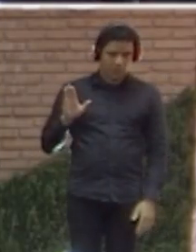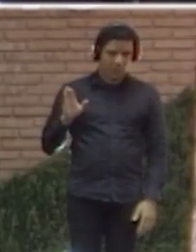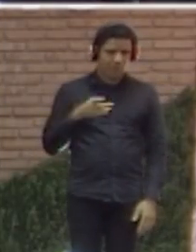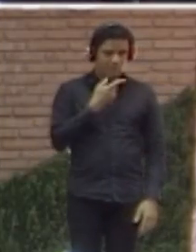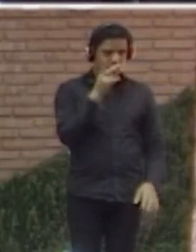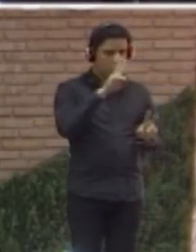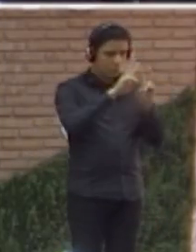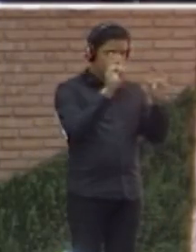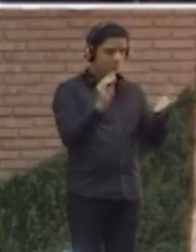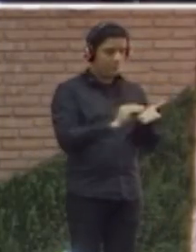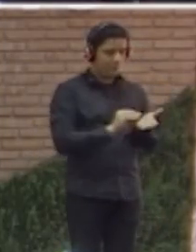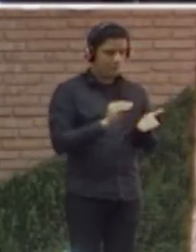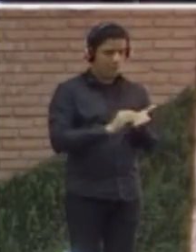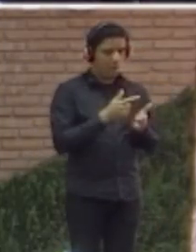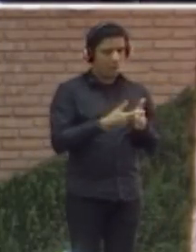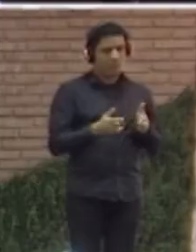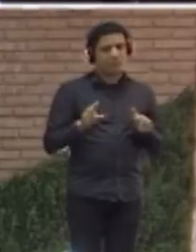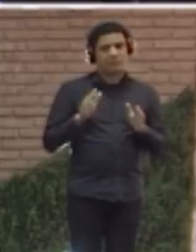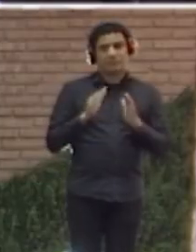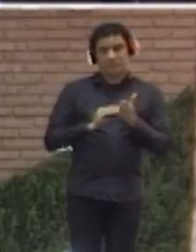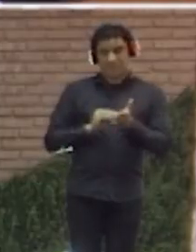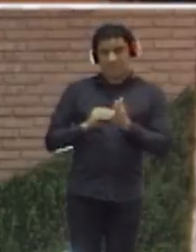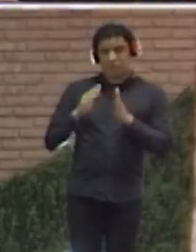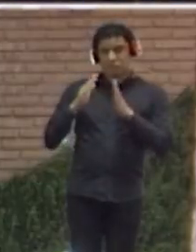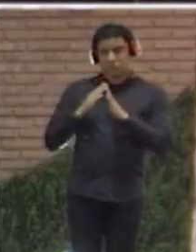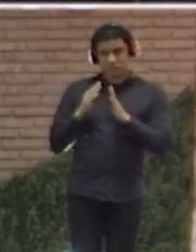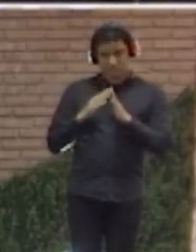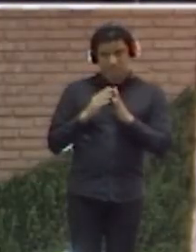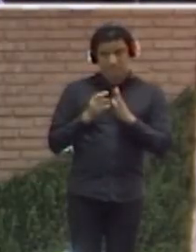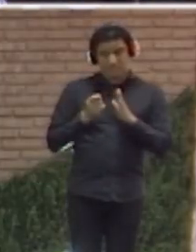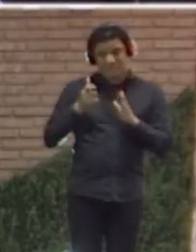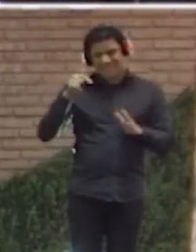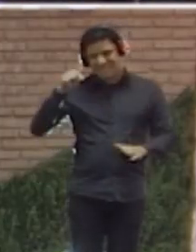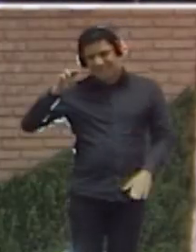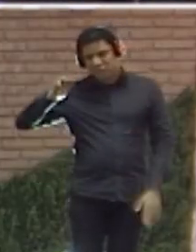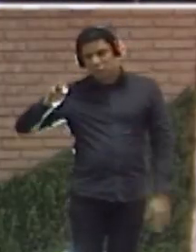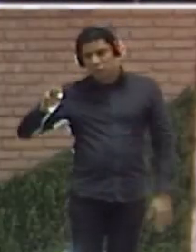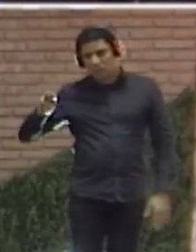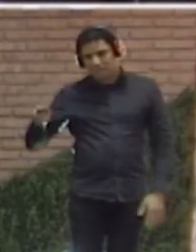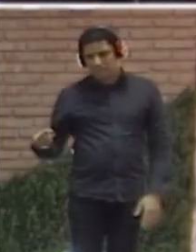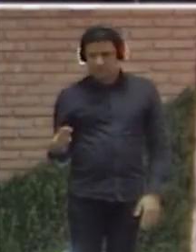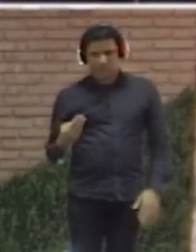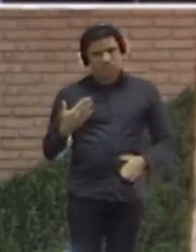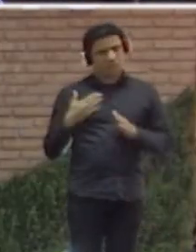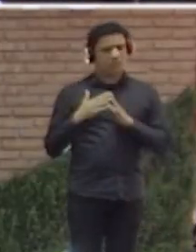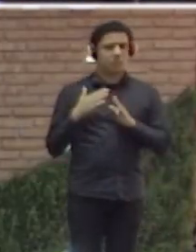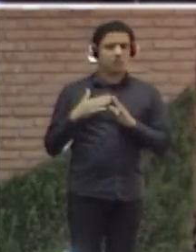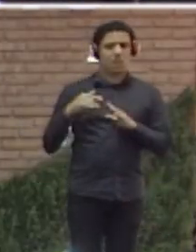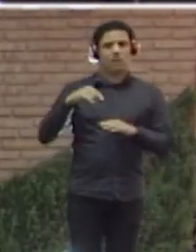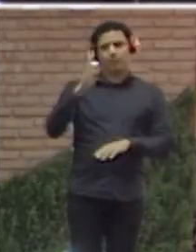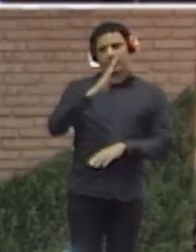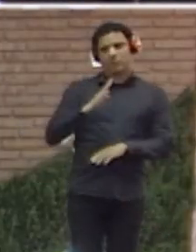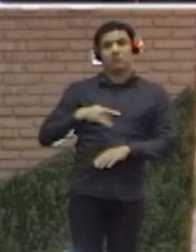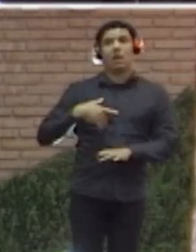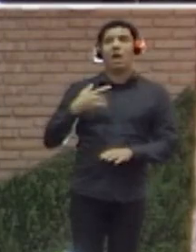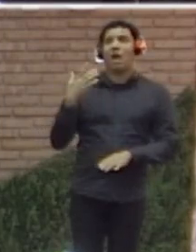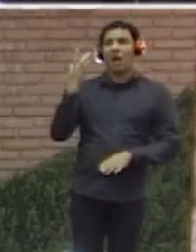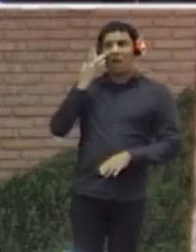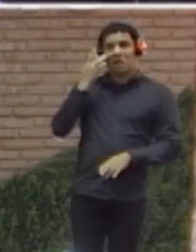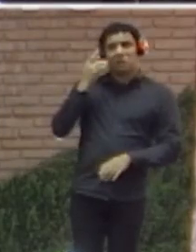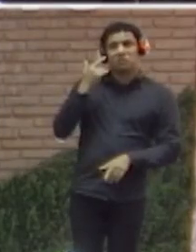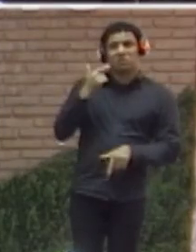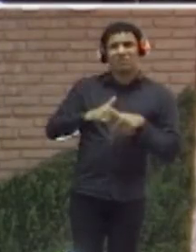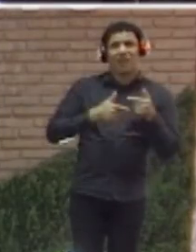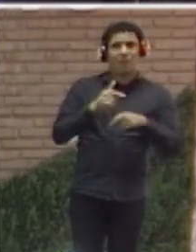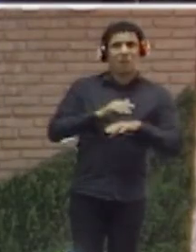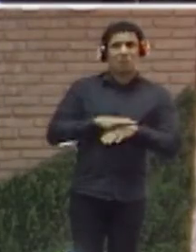déficit habitacional de 7 milhões de moradia. Talvez seja, na minha opinião, o trabalho mais importante que a